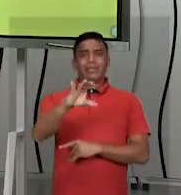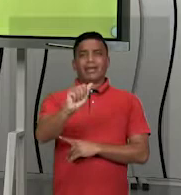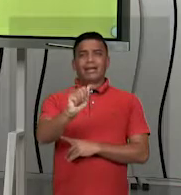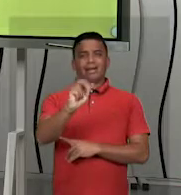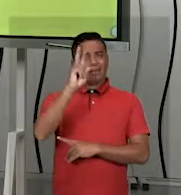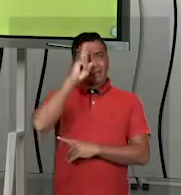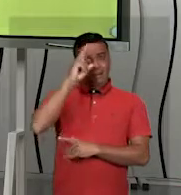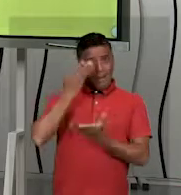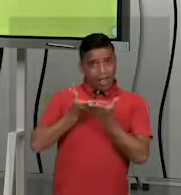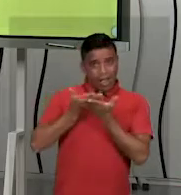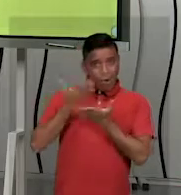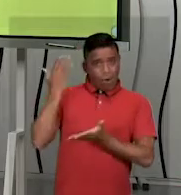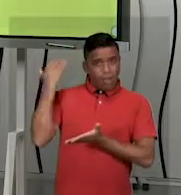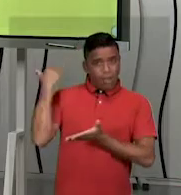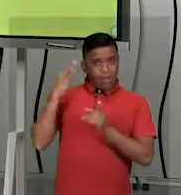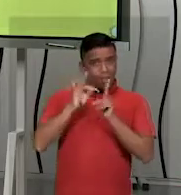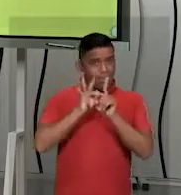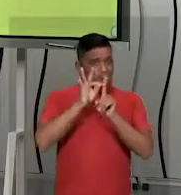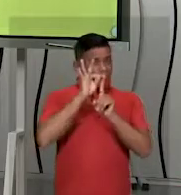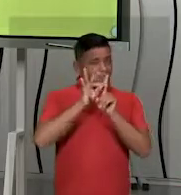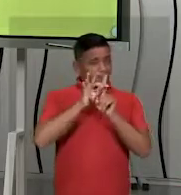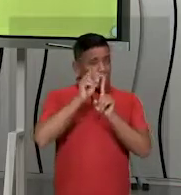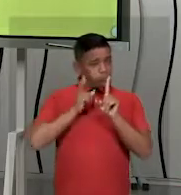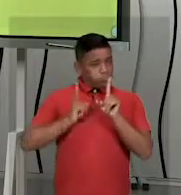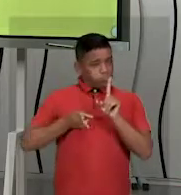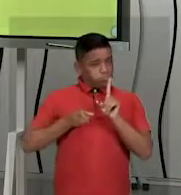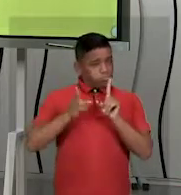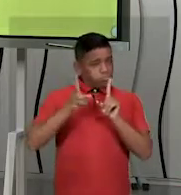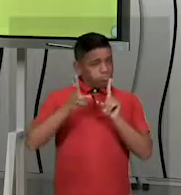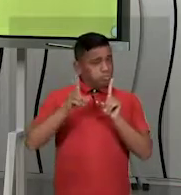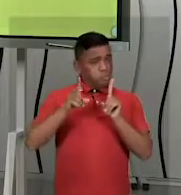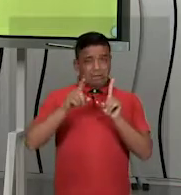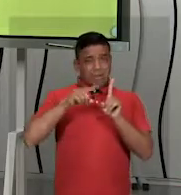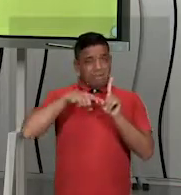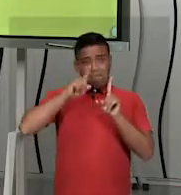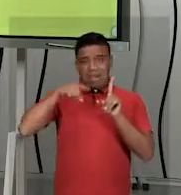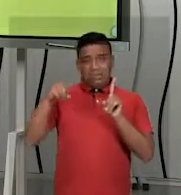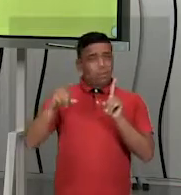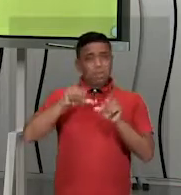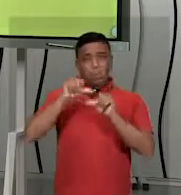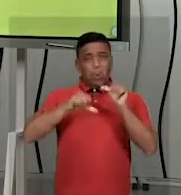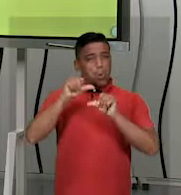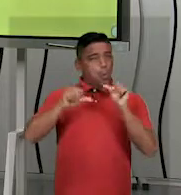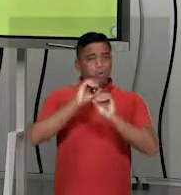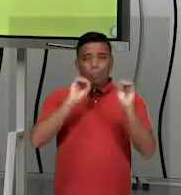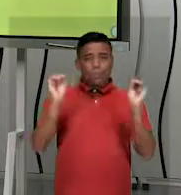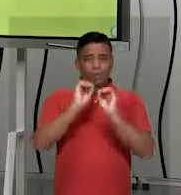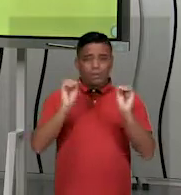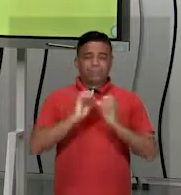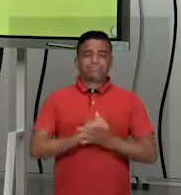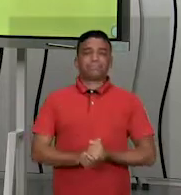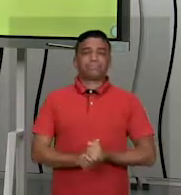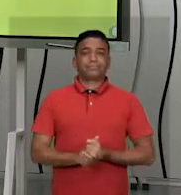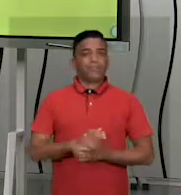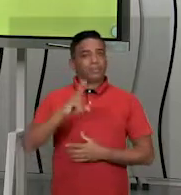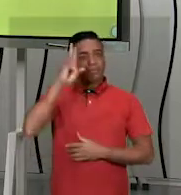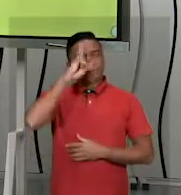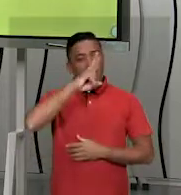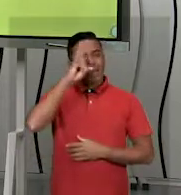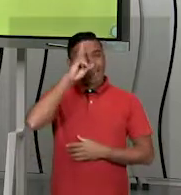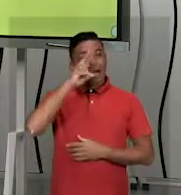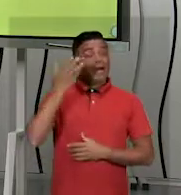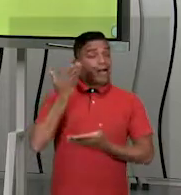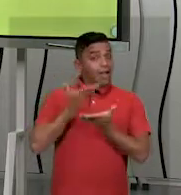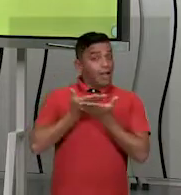última aula, temperatura constante, não há variação da temperatura. Bom, então vamos lembrar lá